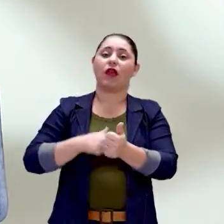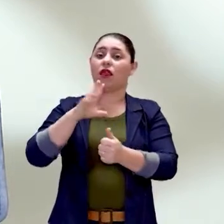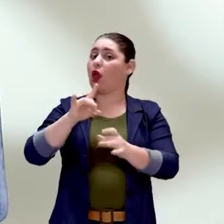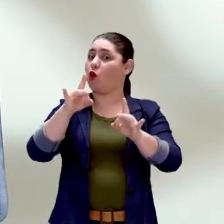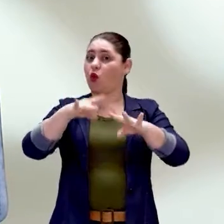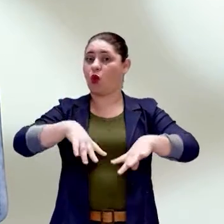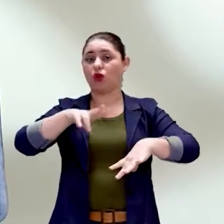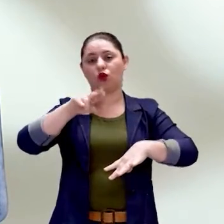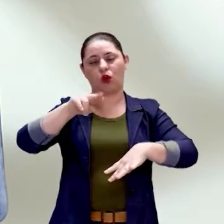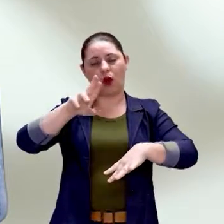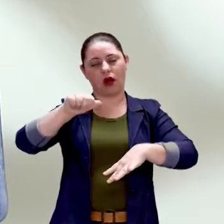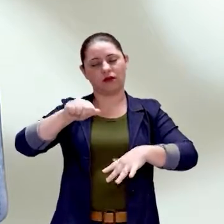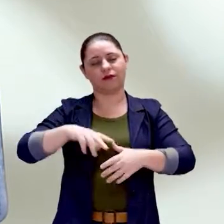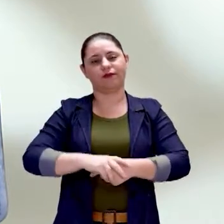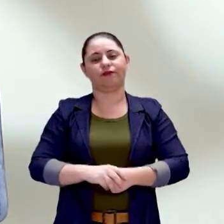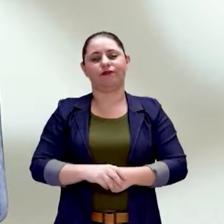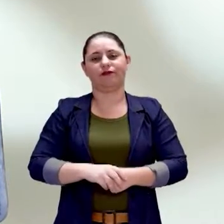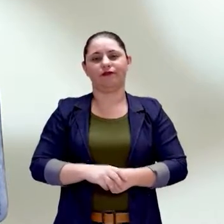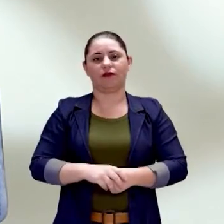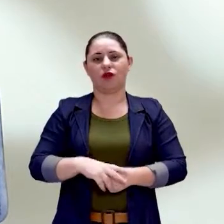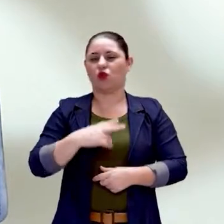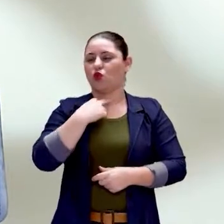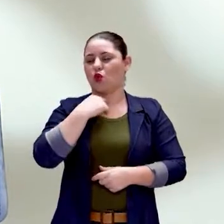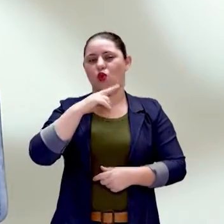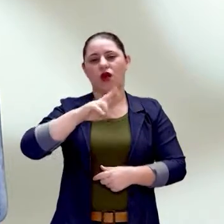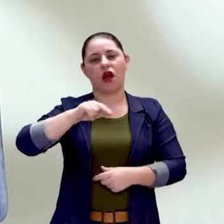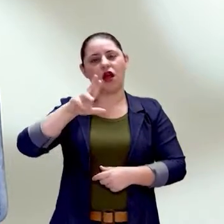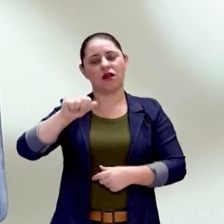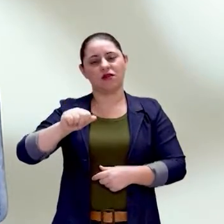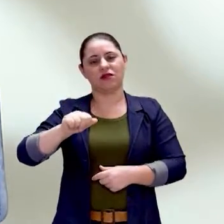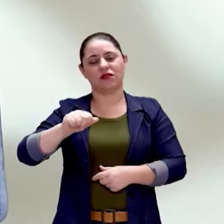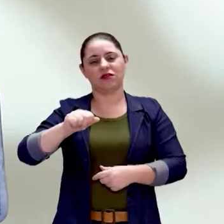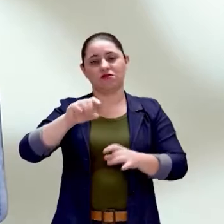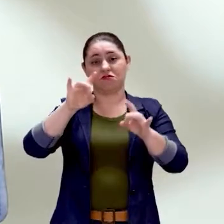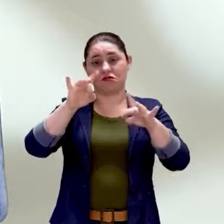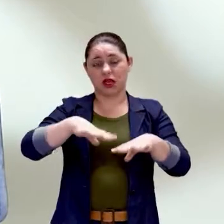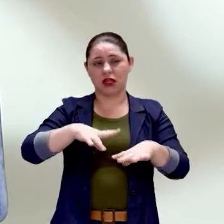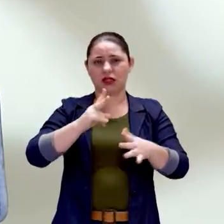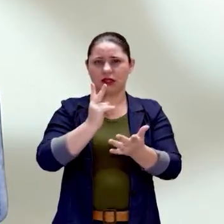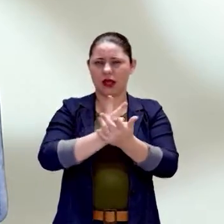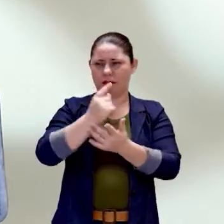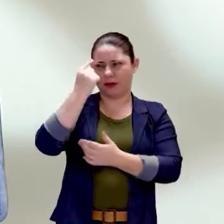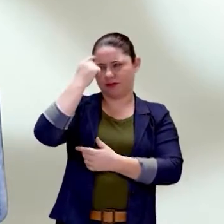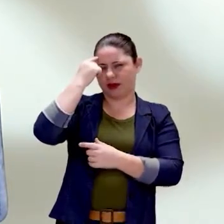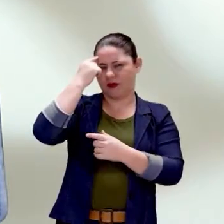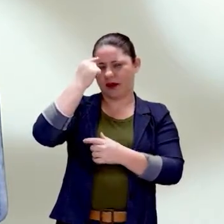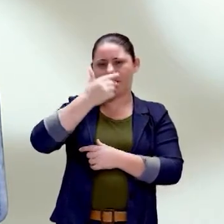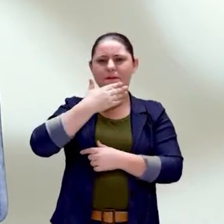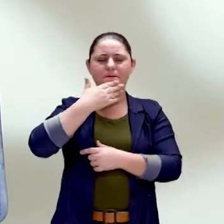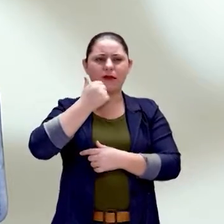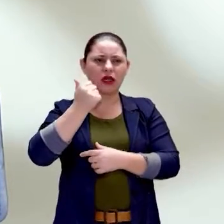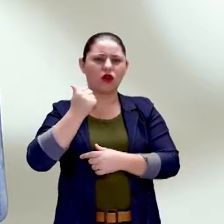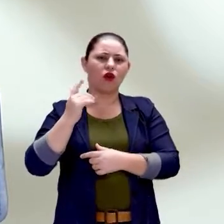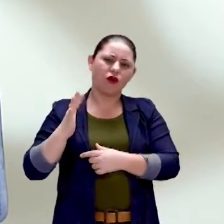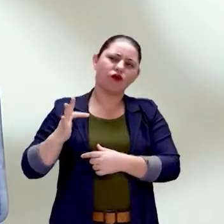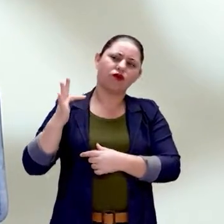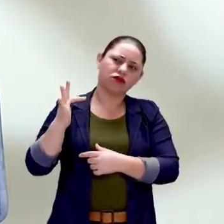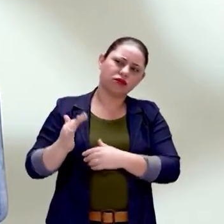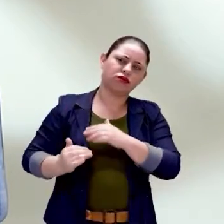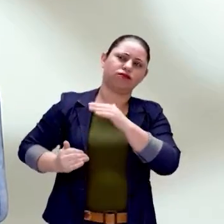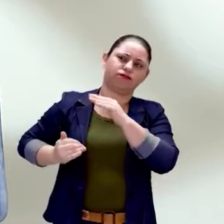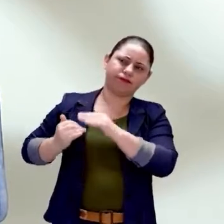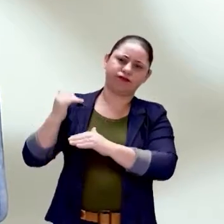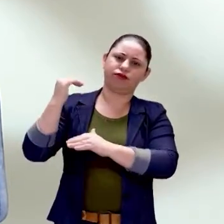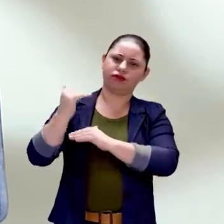persistir e não desistir, tá bom? Tem que não desistir, sempre pôr na cabeça que aquilo vai melhorar, que vai melhorar,